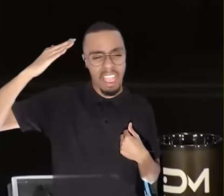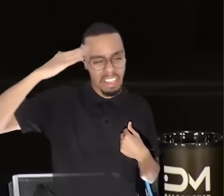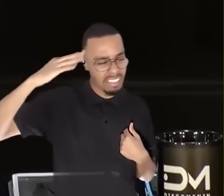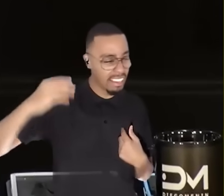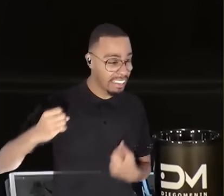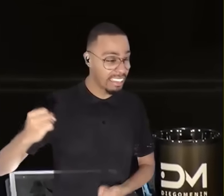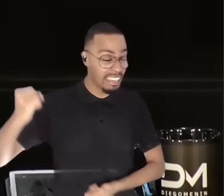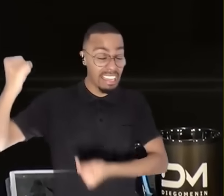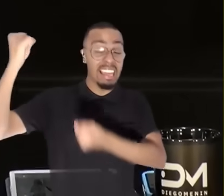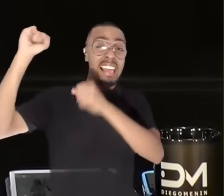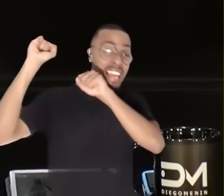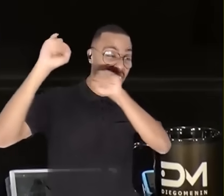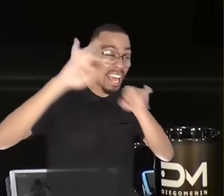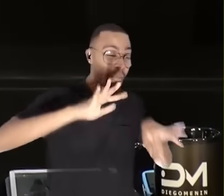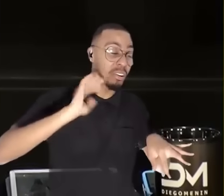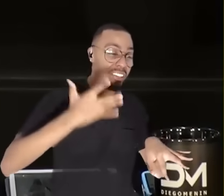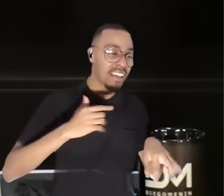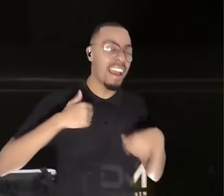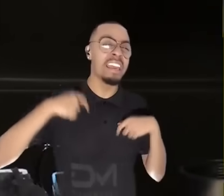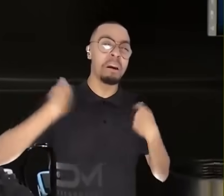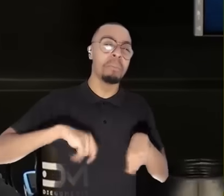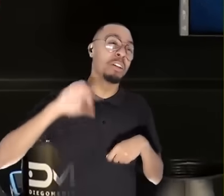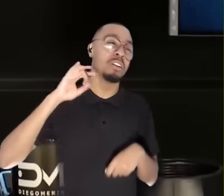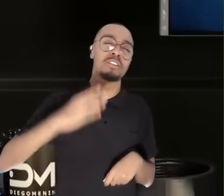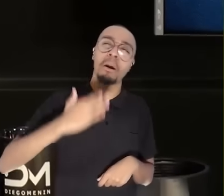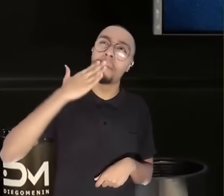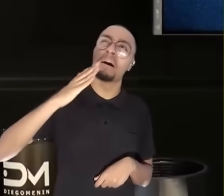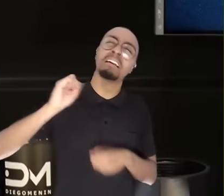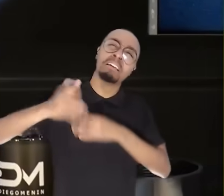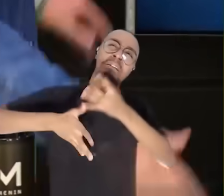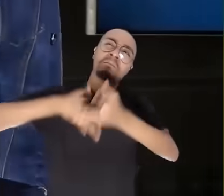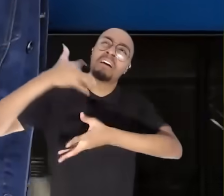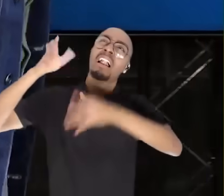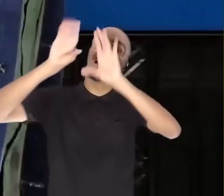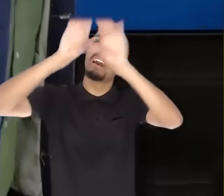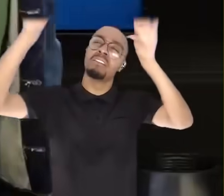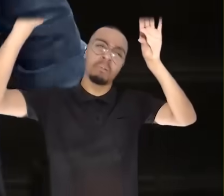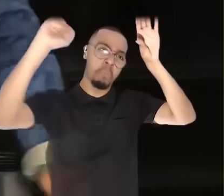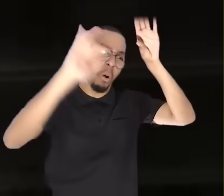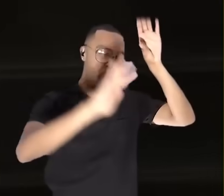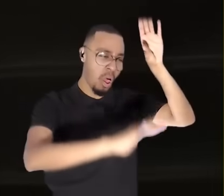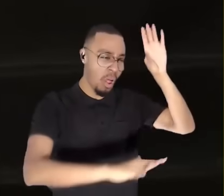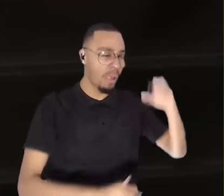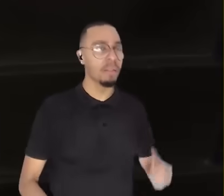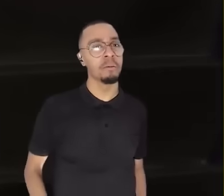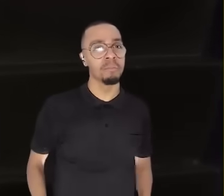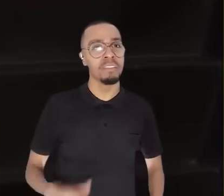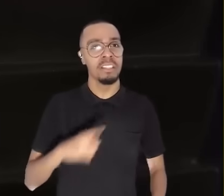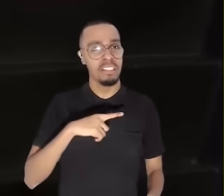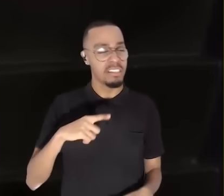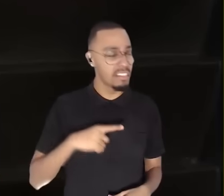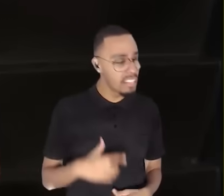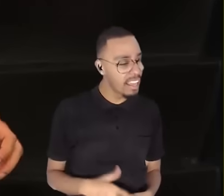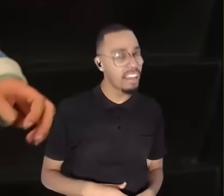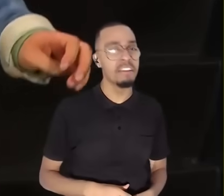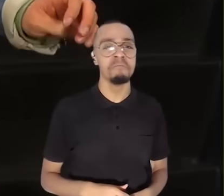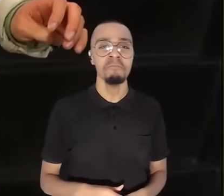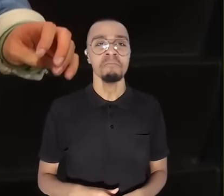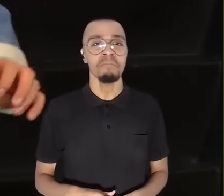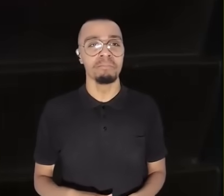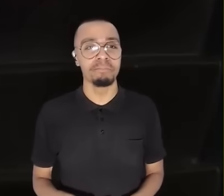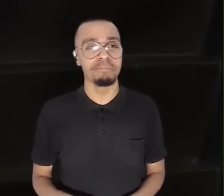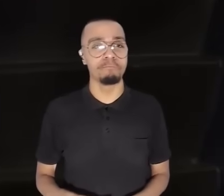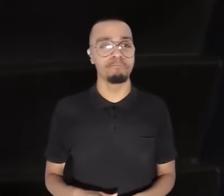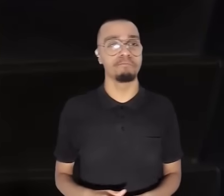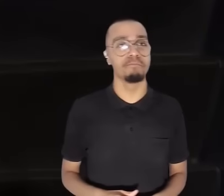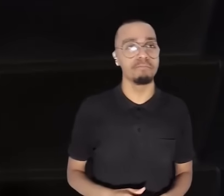já fui abençoado nas bênçãos. Eu preciso trazer o céu para a terra. Eu vou levantar as minhas mãos. Há uma autoridade, há sempre um faraó